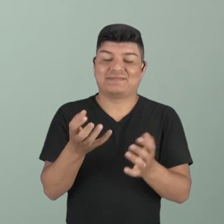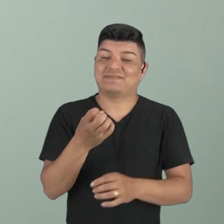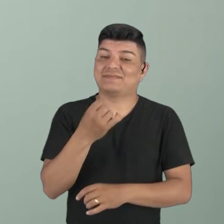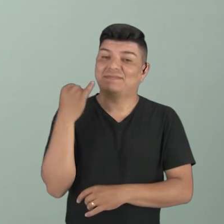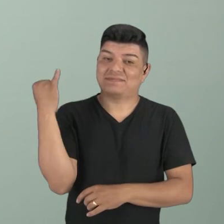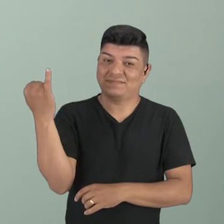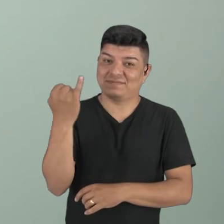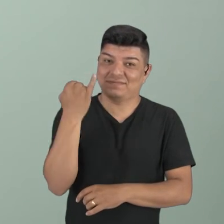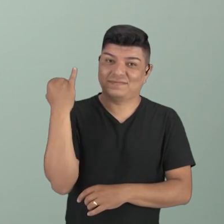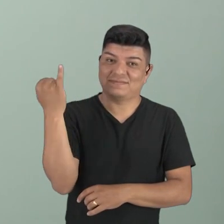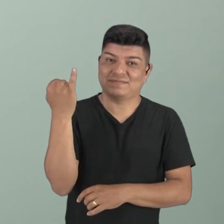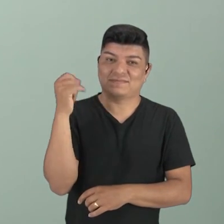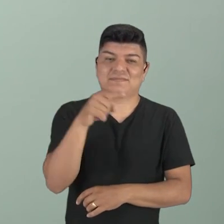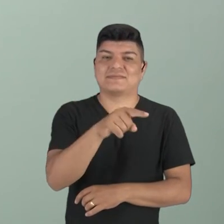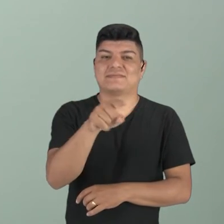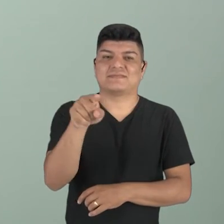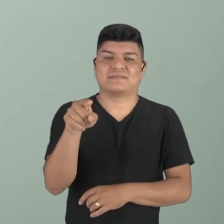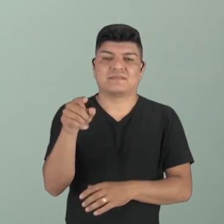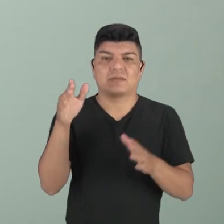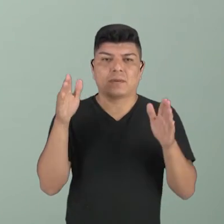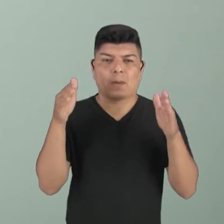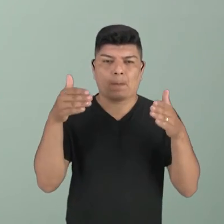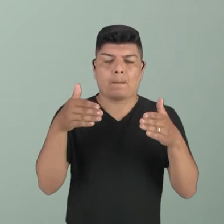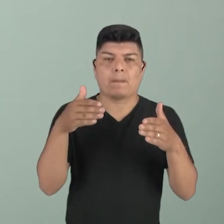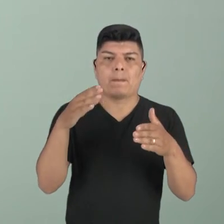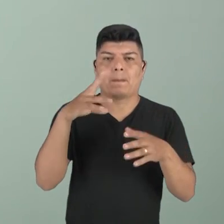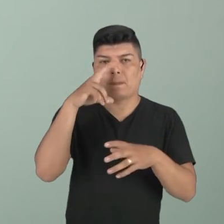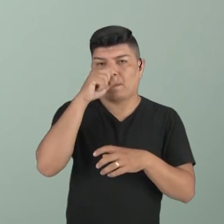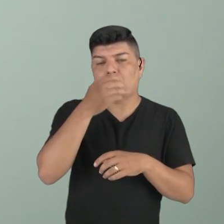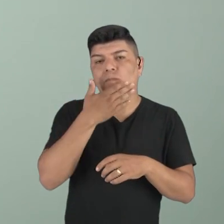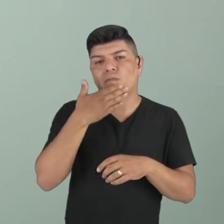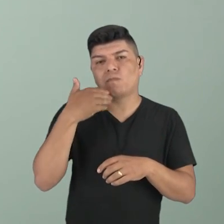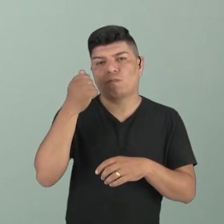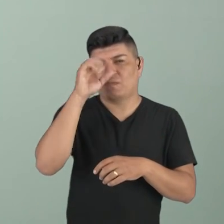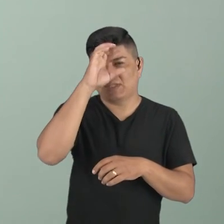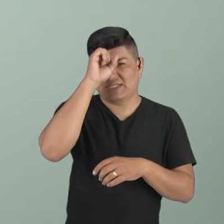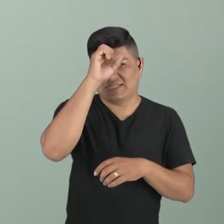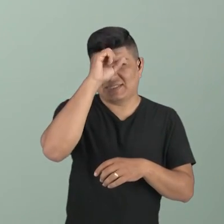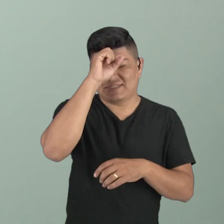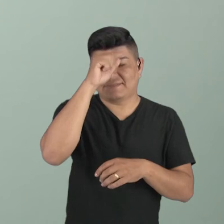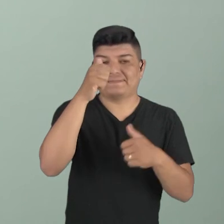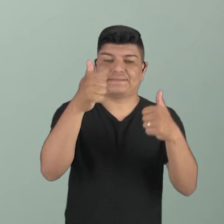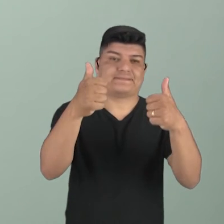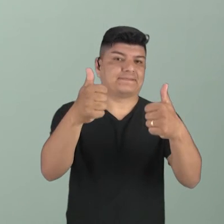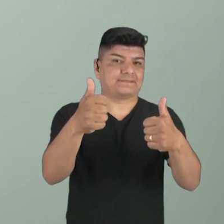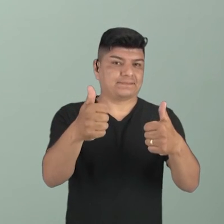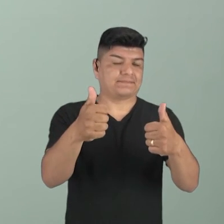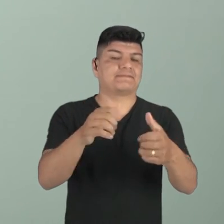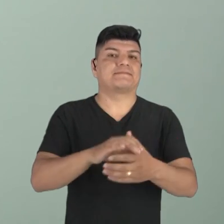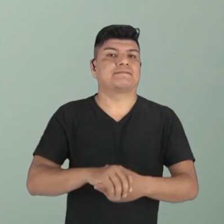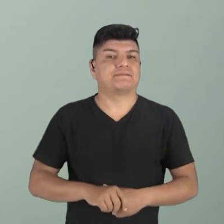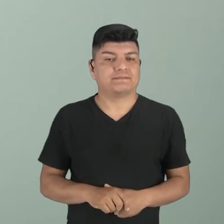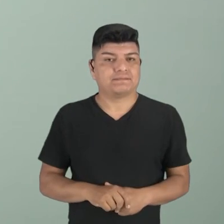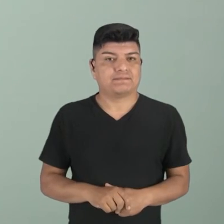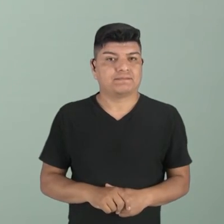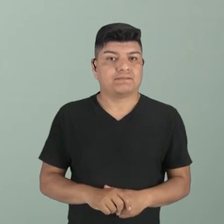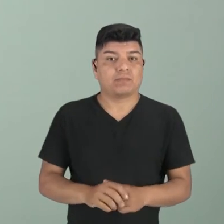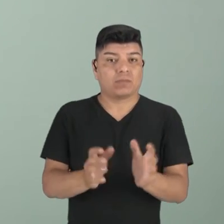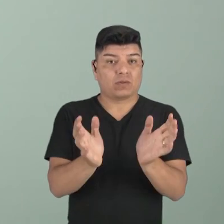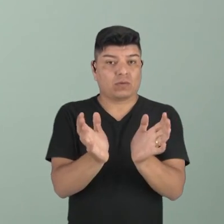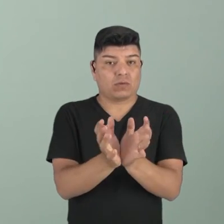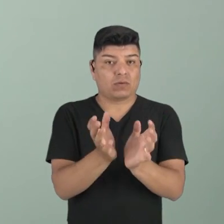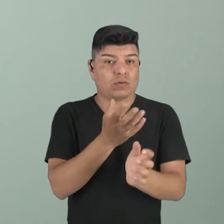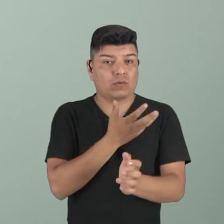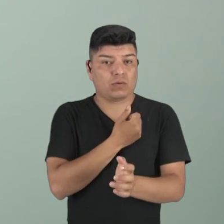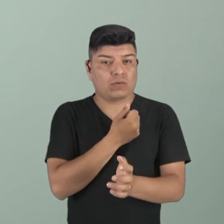muito importante aí para você fortalecer o seu aprendizado, certo? Então, o conjunto